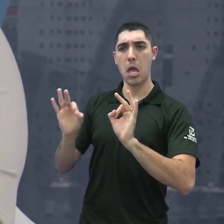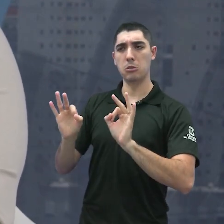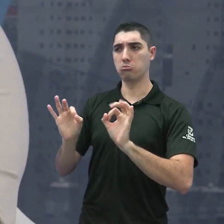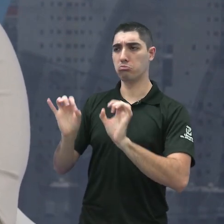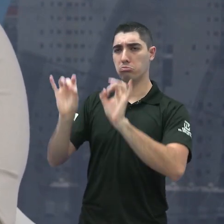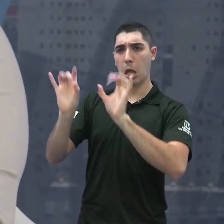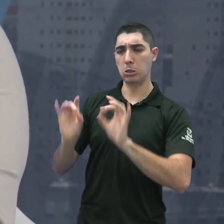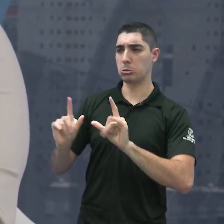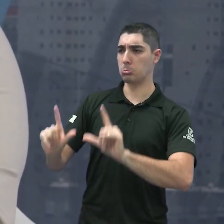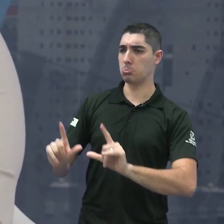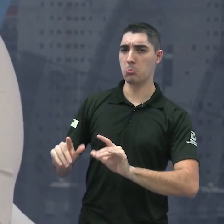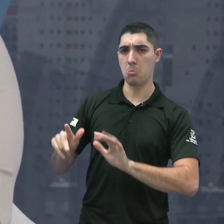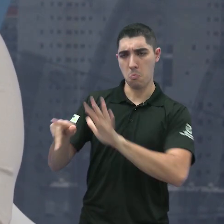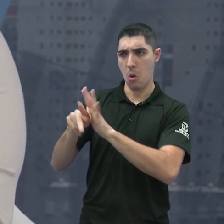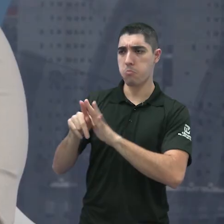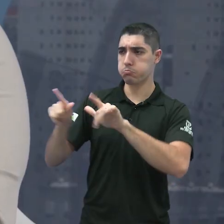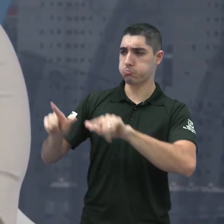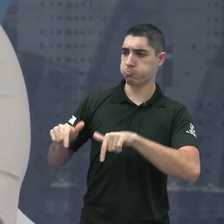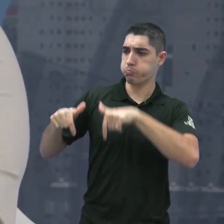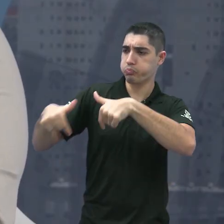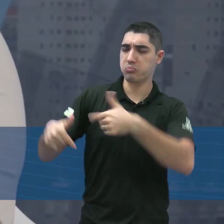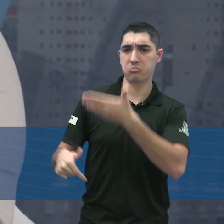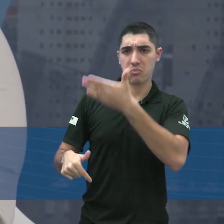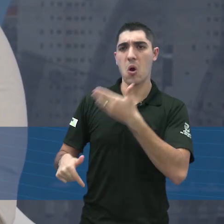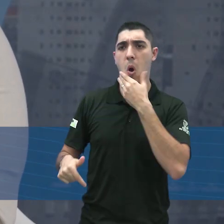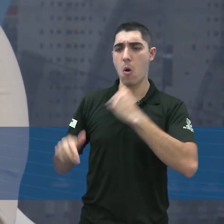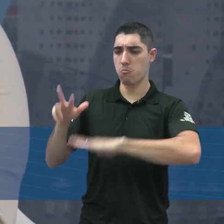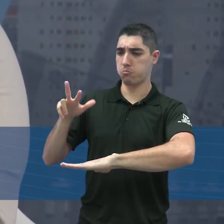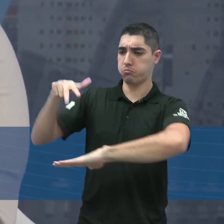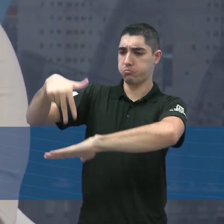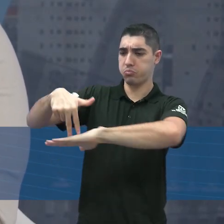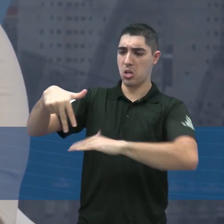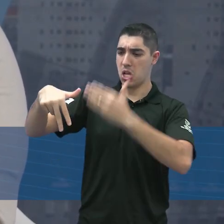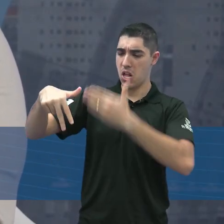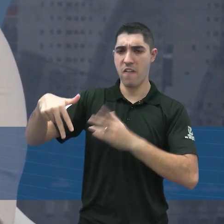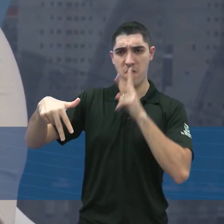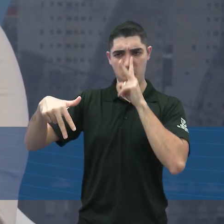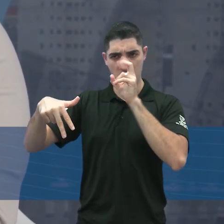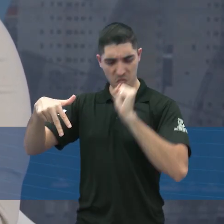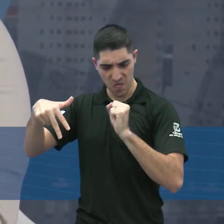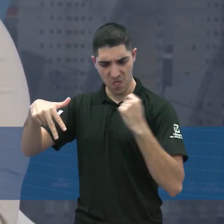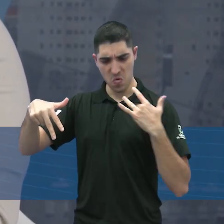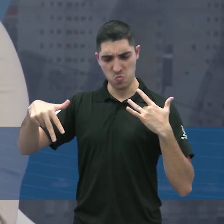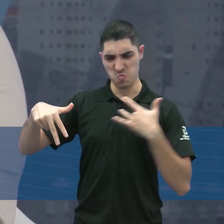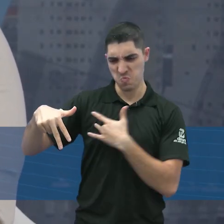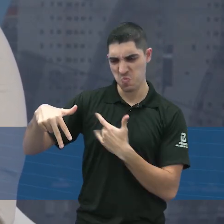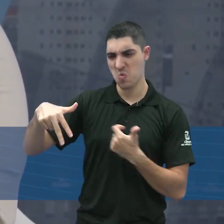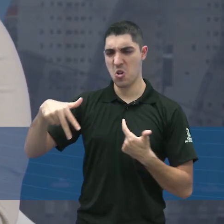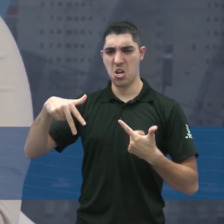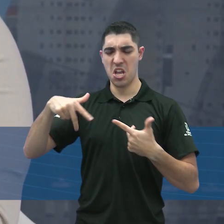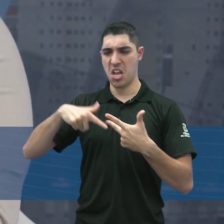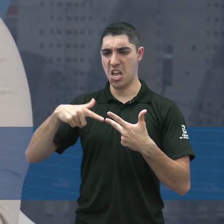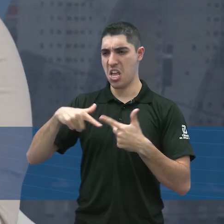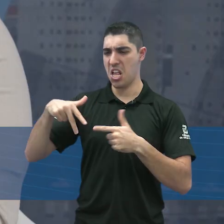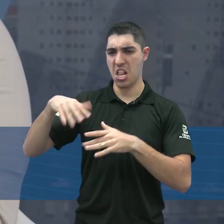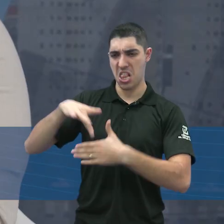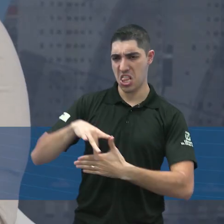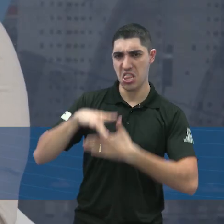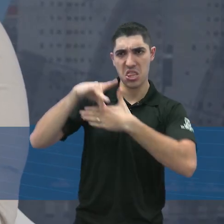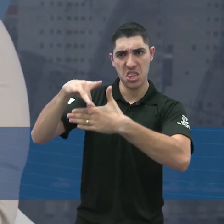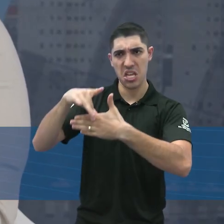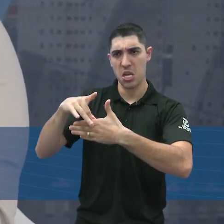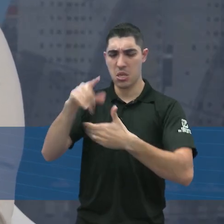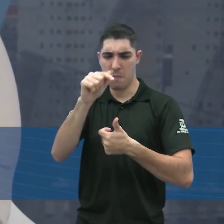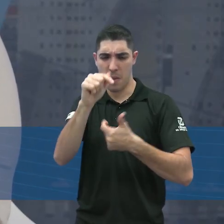criou em torno do que é o homem, do que ele deve ser, né, de ser uma pessoa forte, um líder, e tudo o